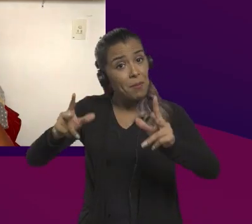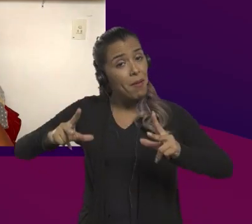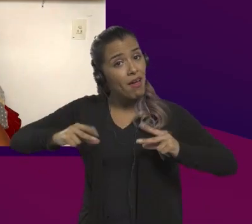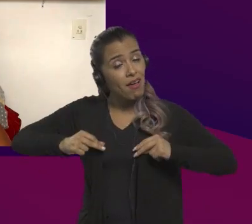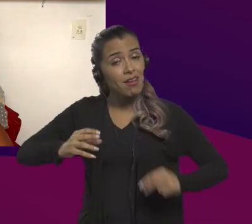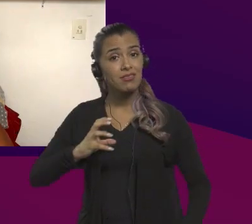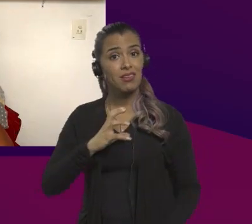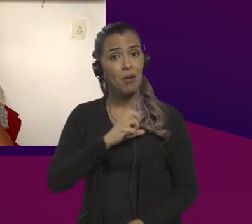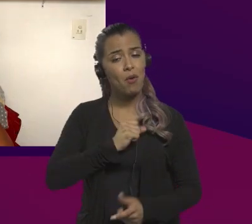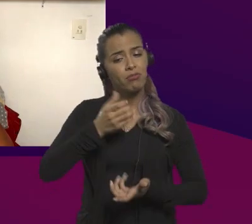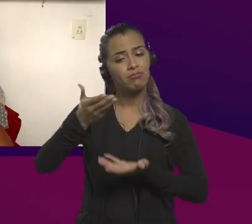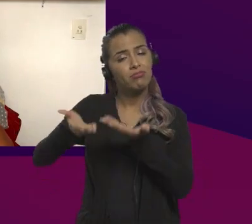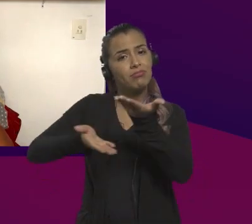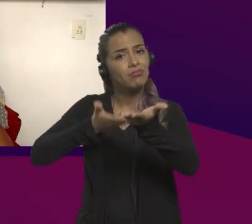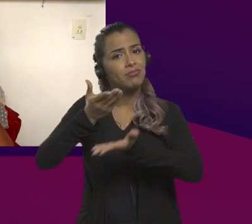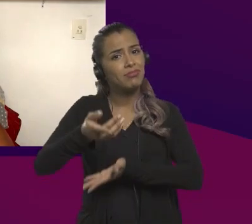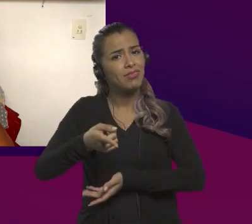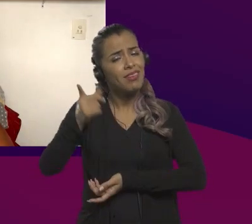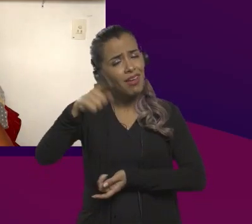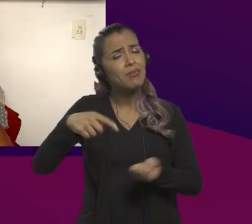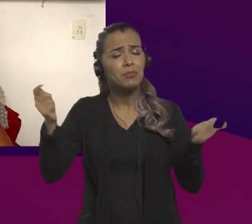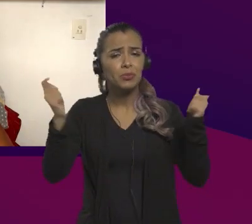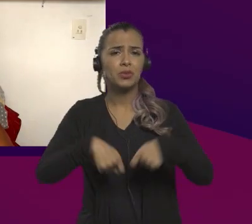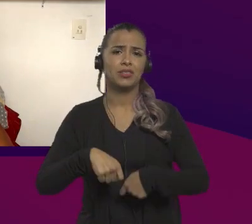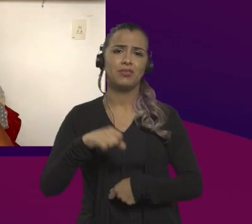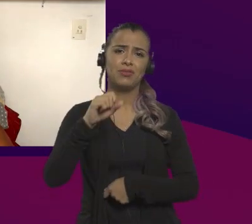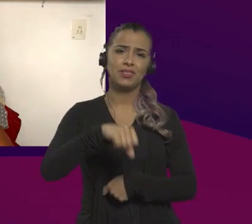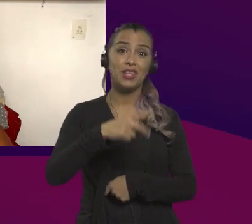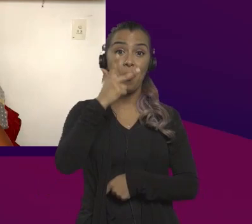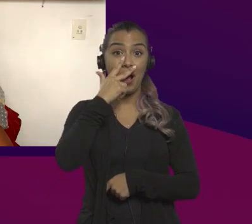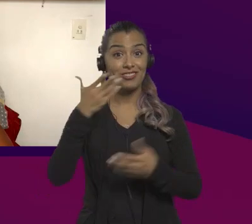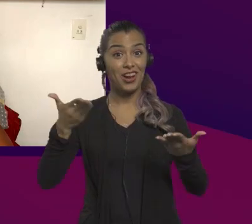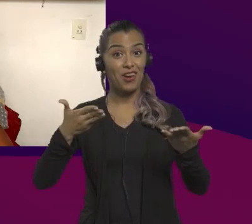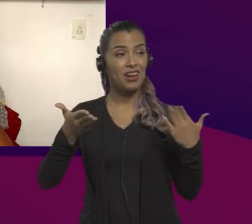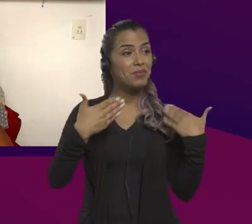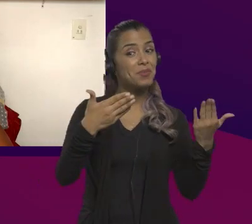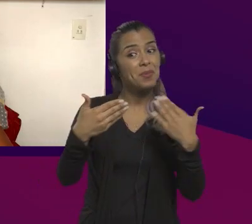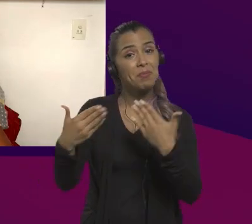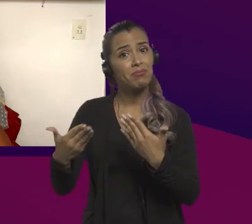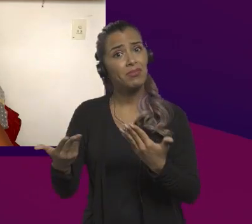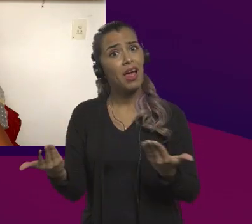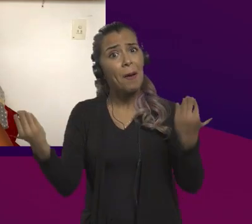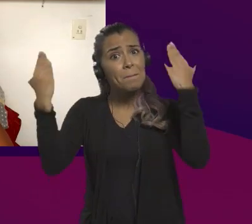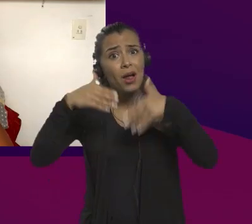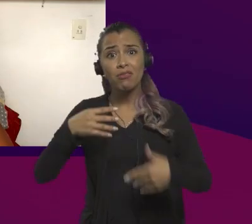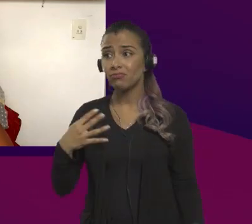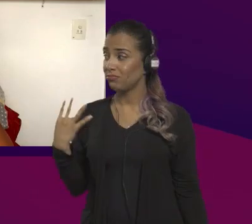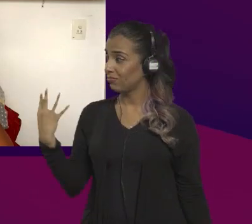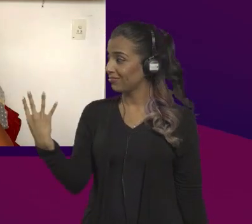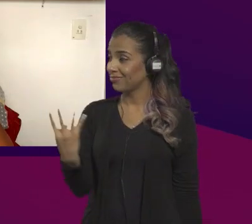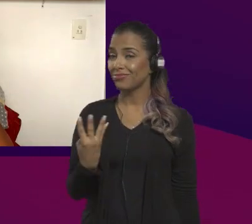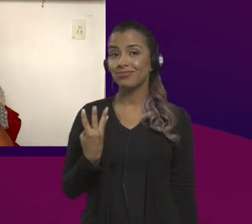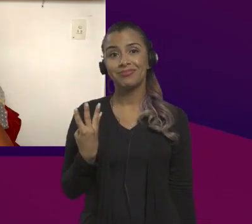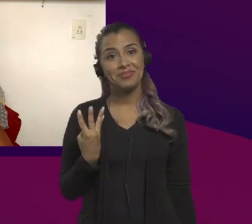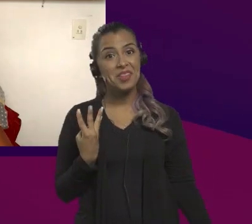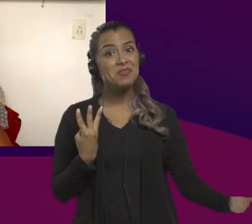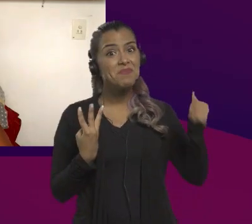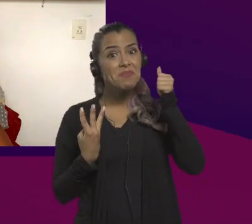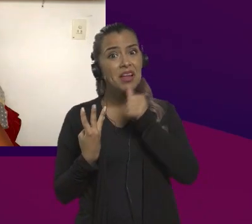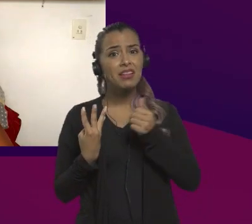amado e isso é possível, né? Acho que essa reunião aqui é a prova disso. São quatro mulheres maravilhosas, com